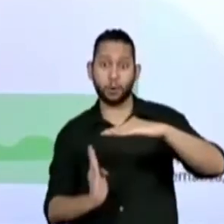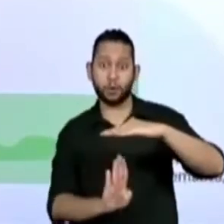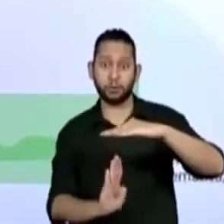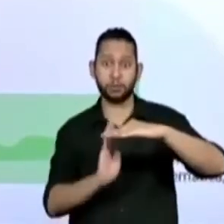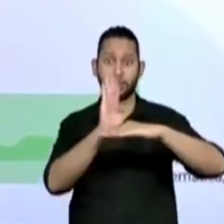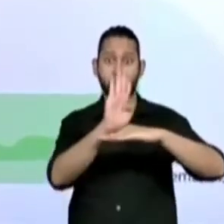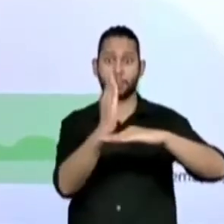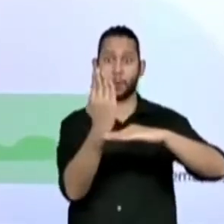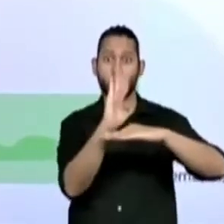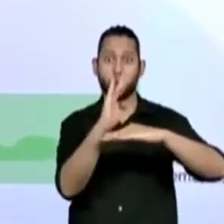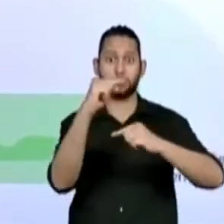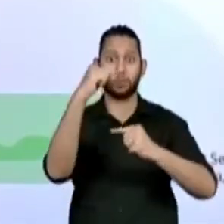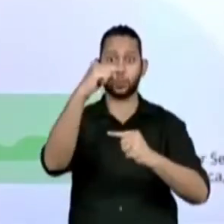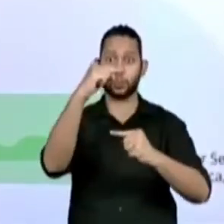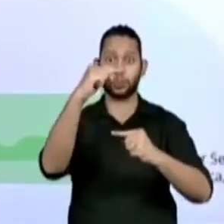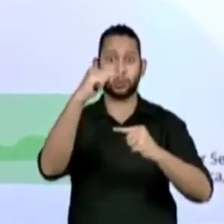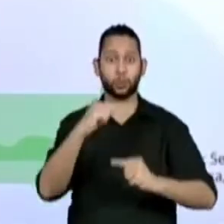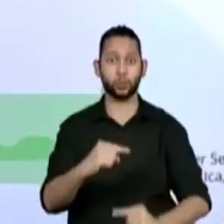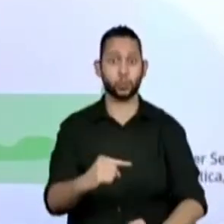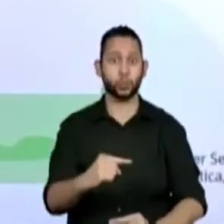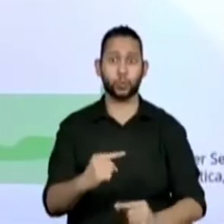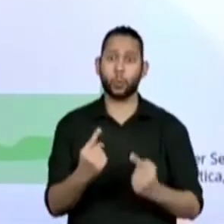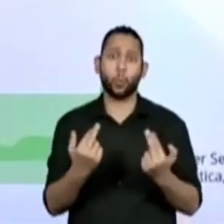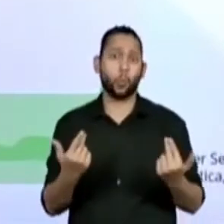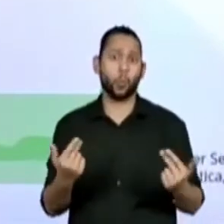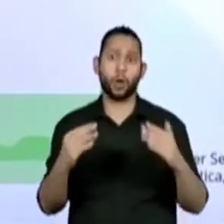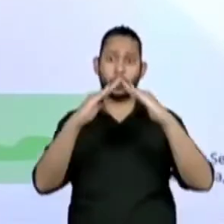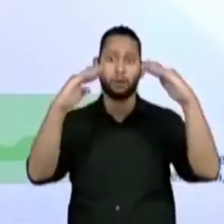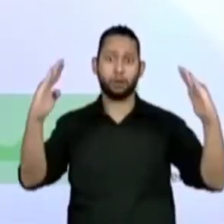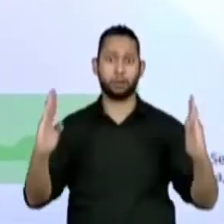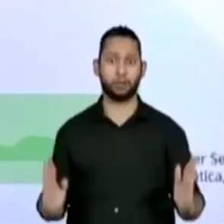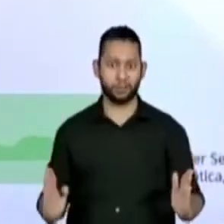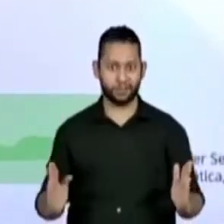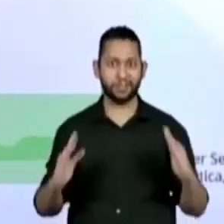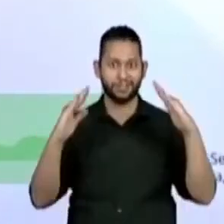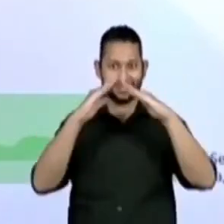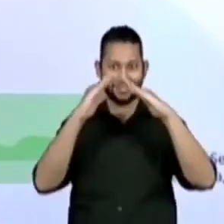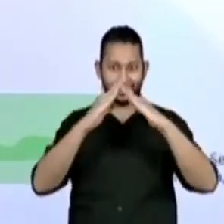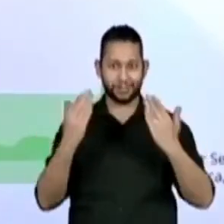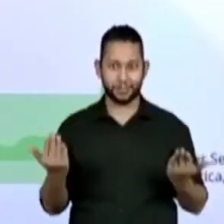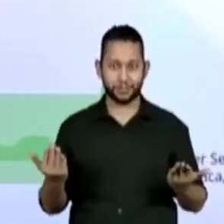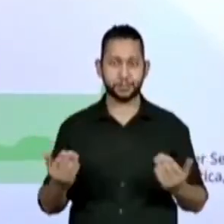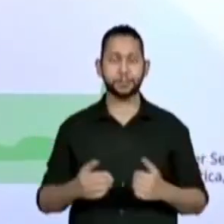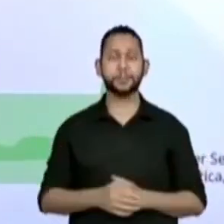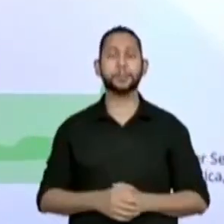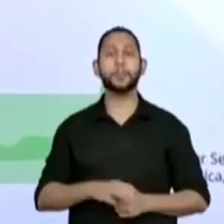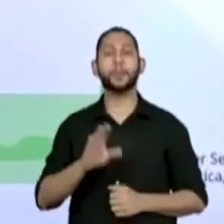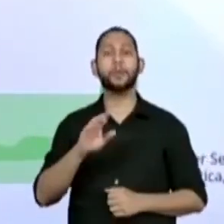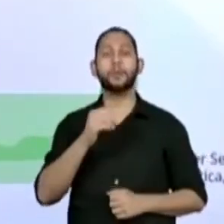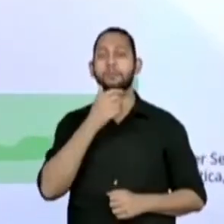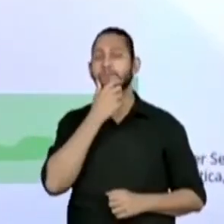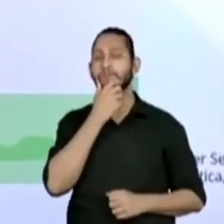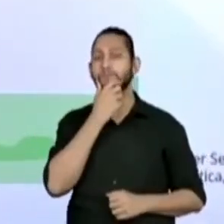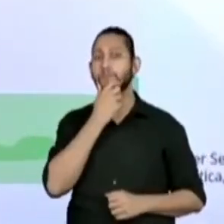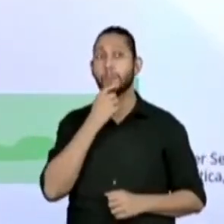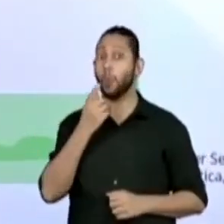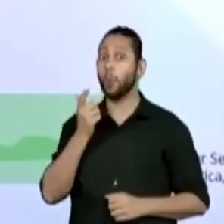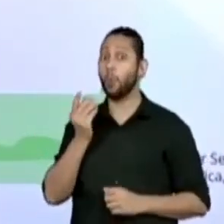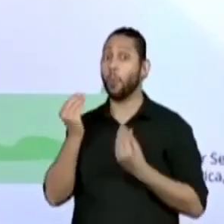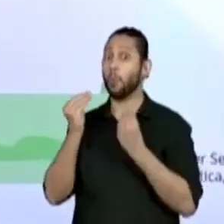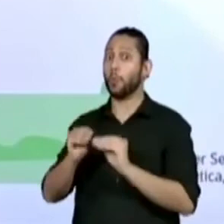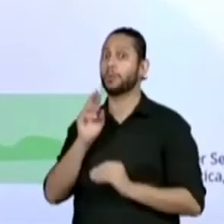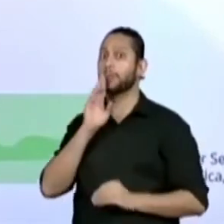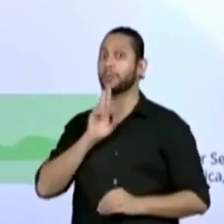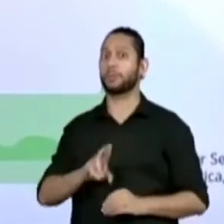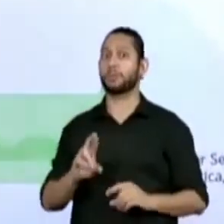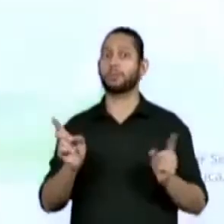pouquinho menos, mas Tá. a maioria está nos 4 metros. De novo, eu não vou colocar, eu optei então agora em não colocar a resposta